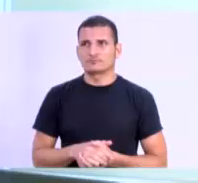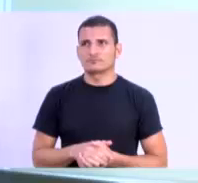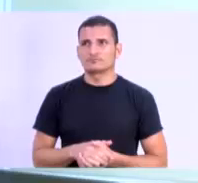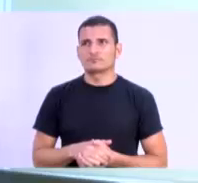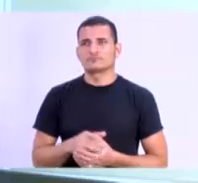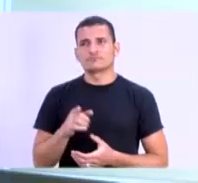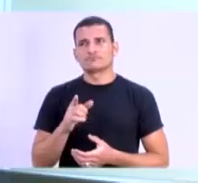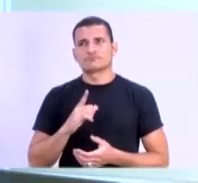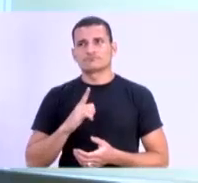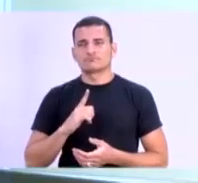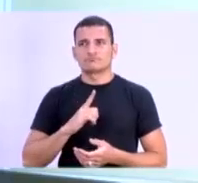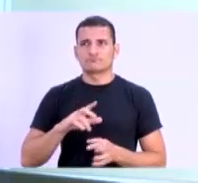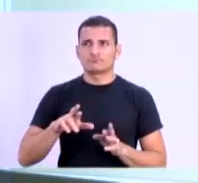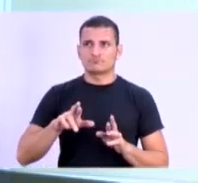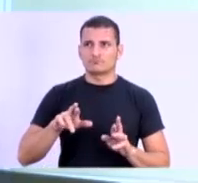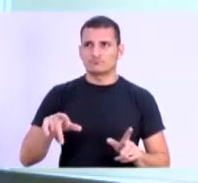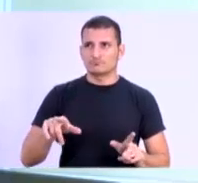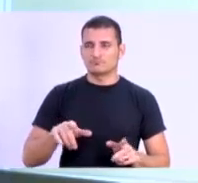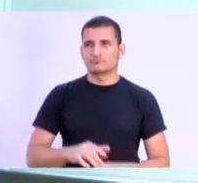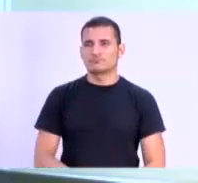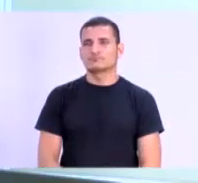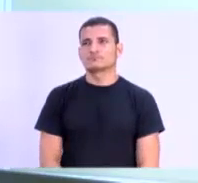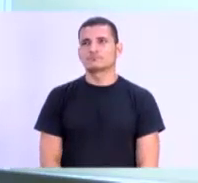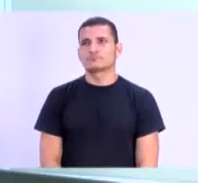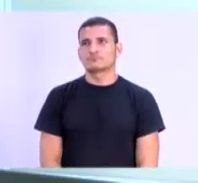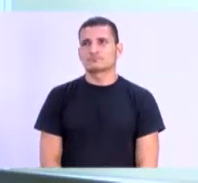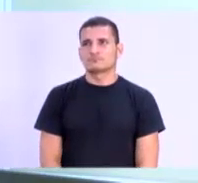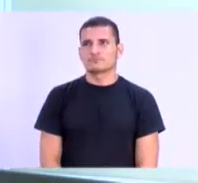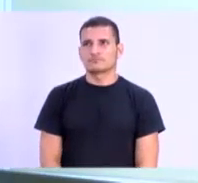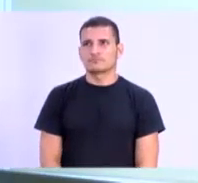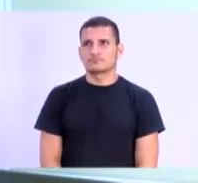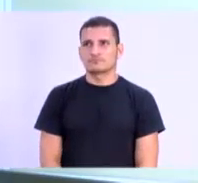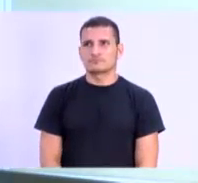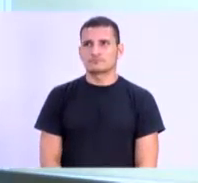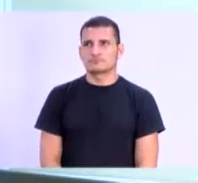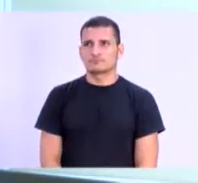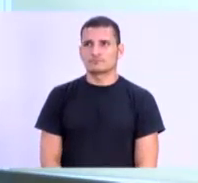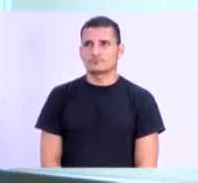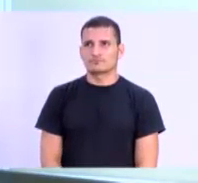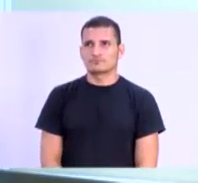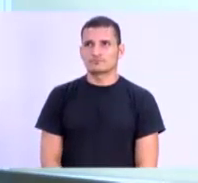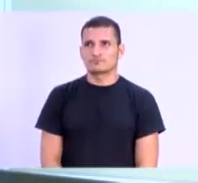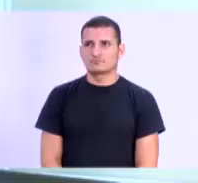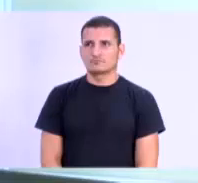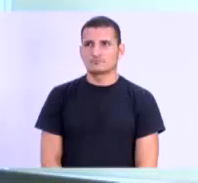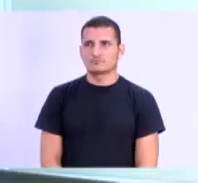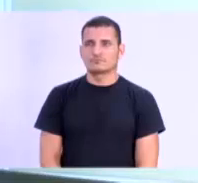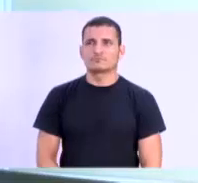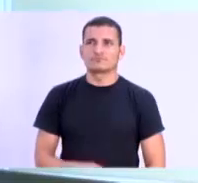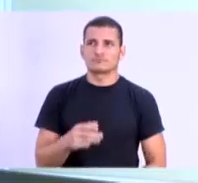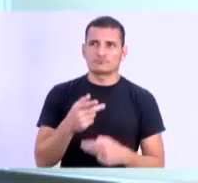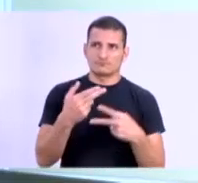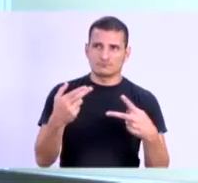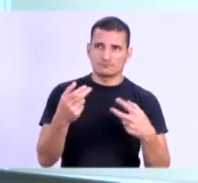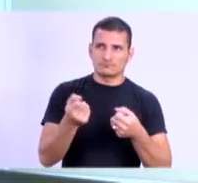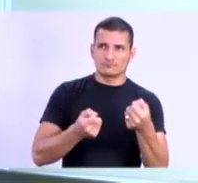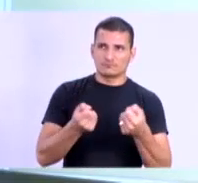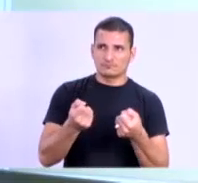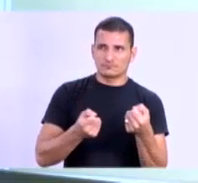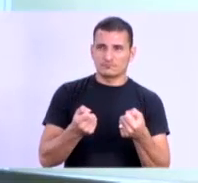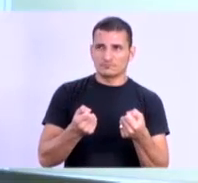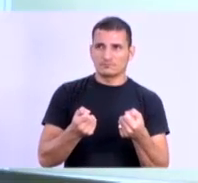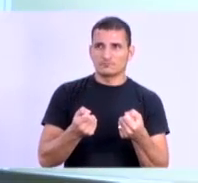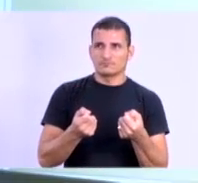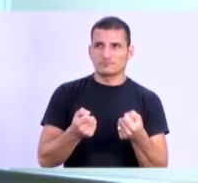ramificações dessas ações de maneira diferente, né? Eu posso mandar um objeto, um objeto carro, né? E vou